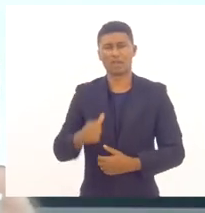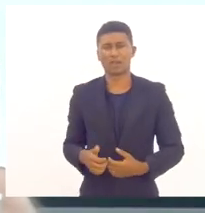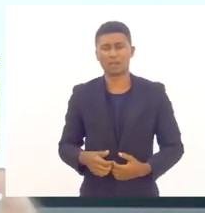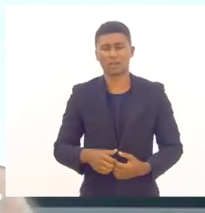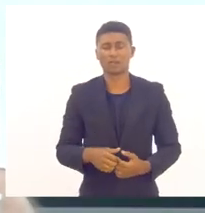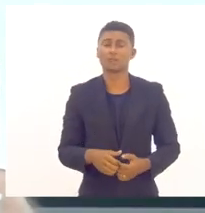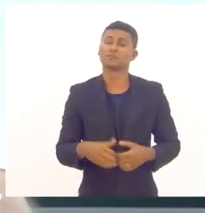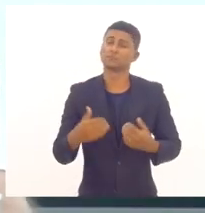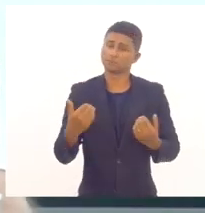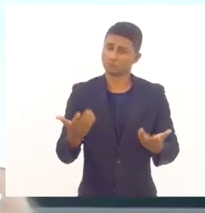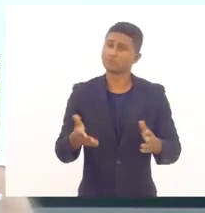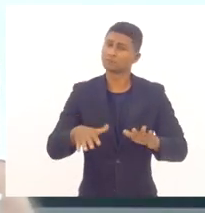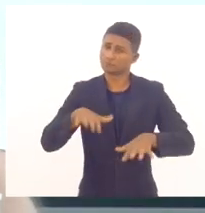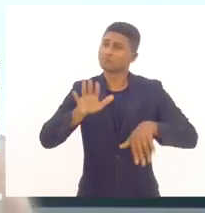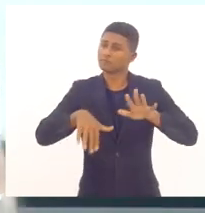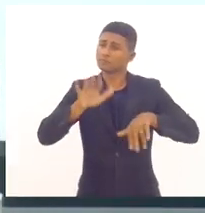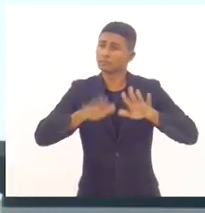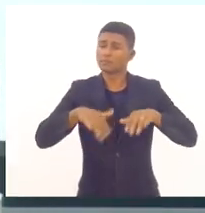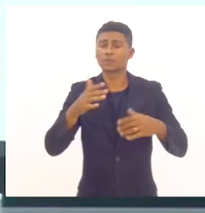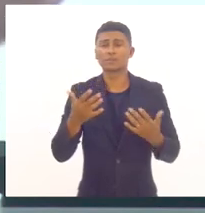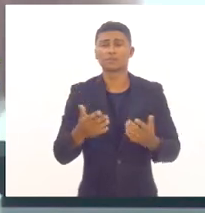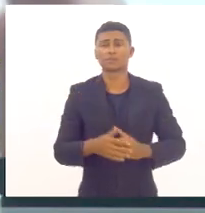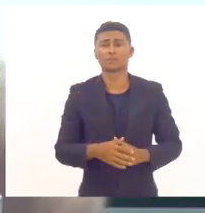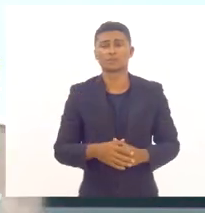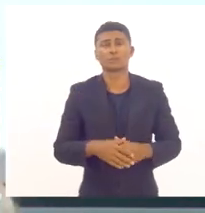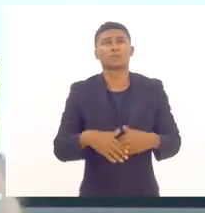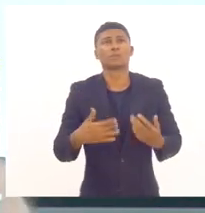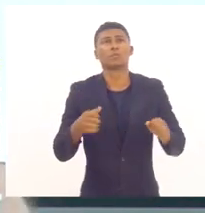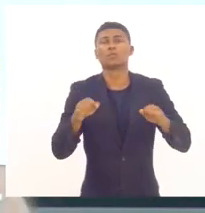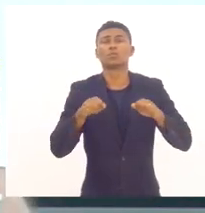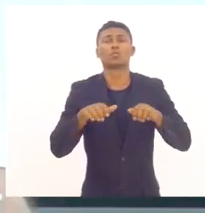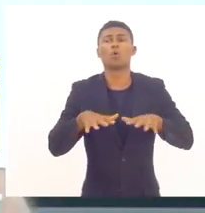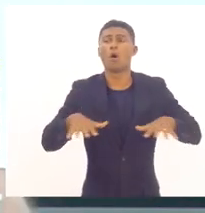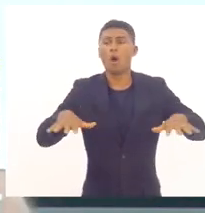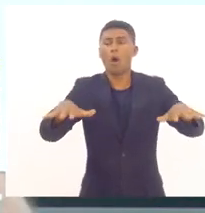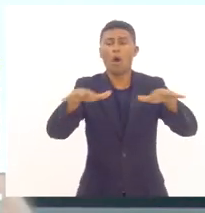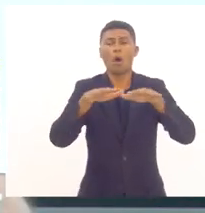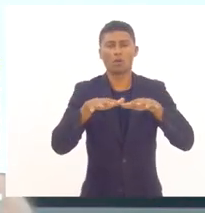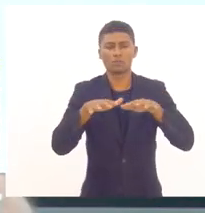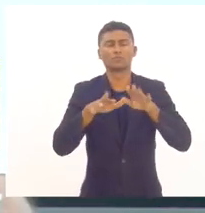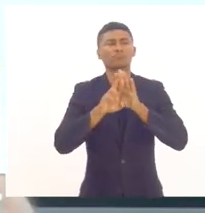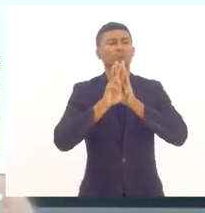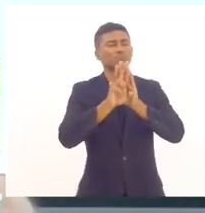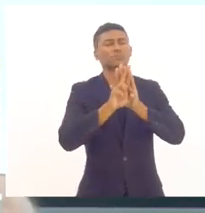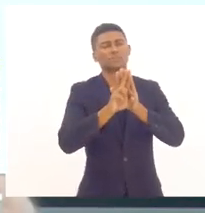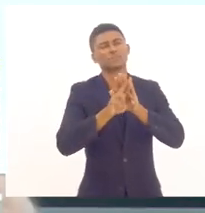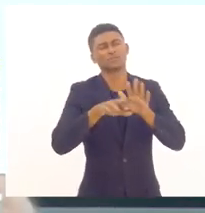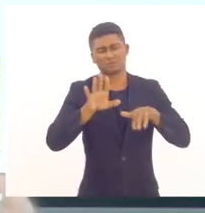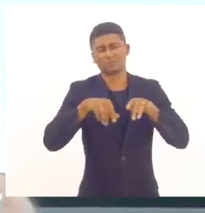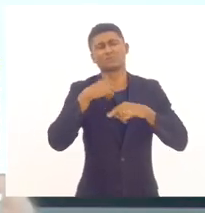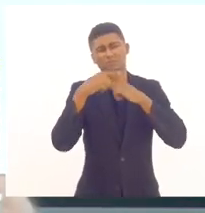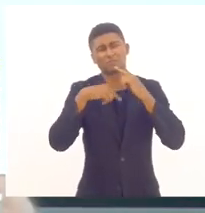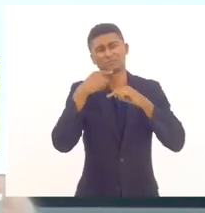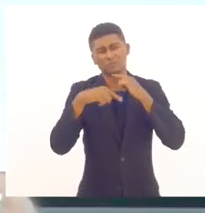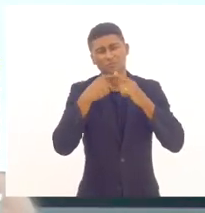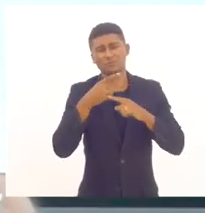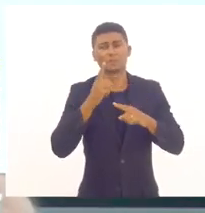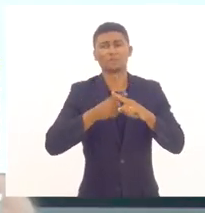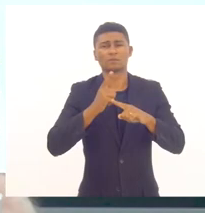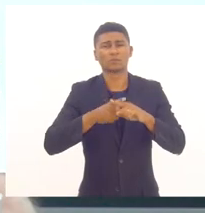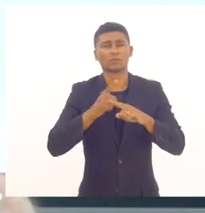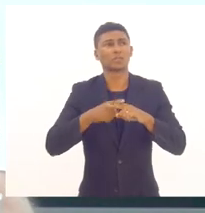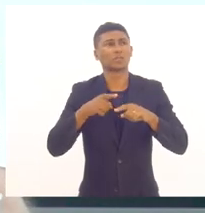não representemos ela na sua totalidade, porque não dá para a gente dizer que nós representamos o capoeirista na